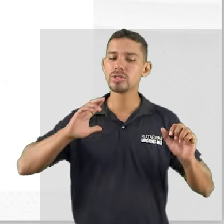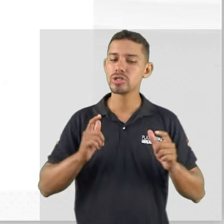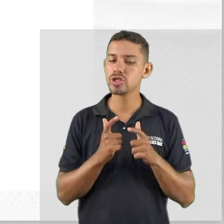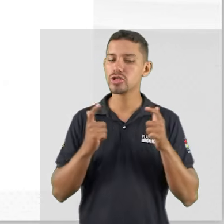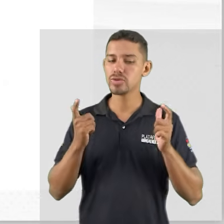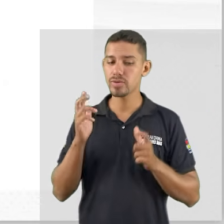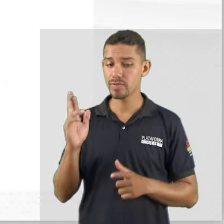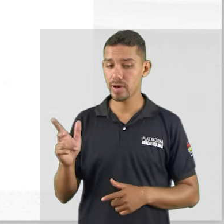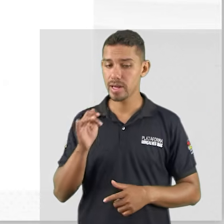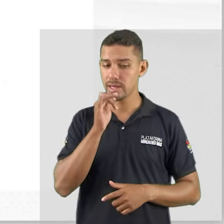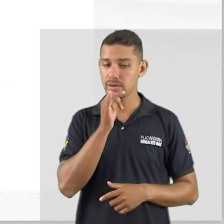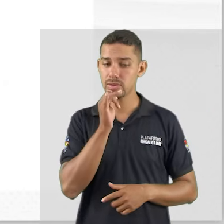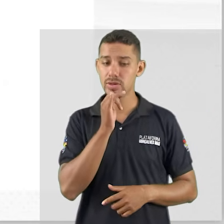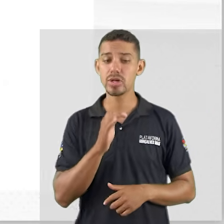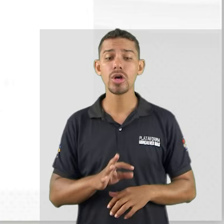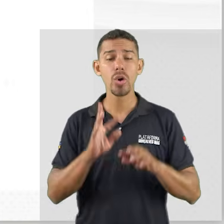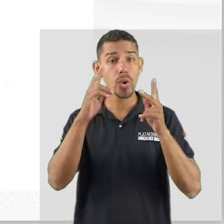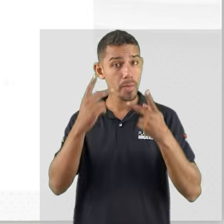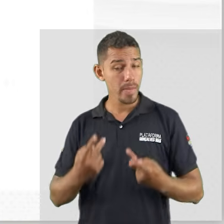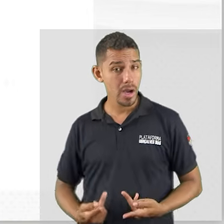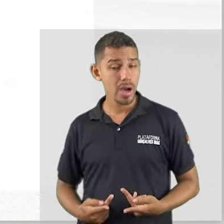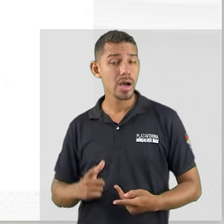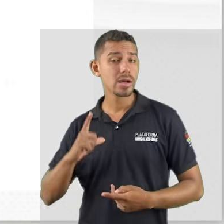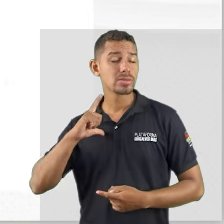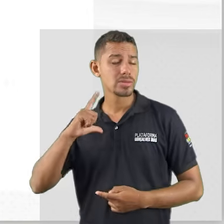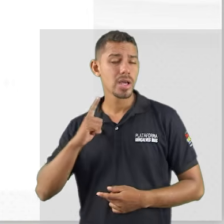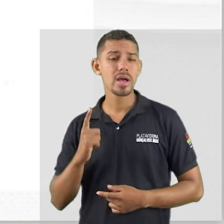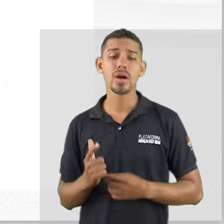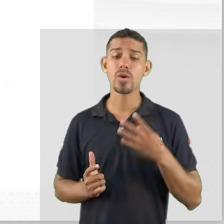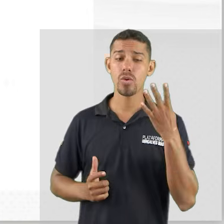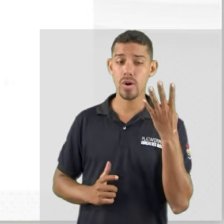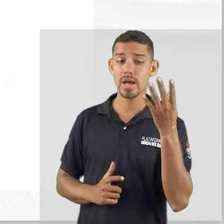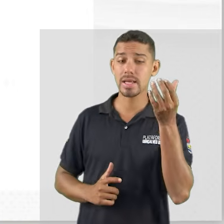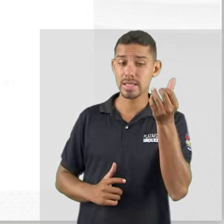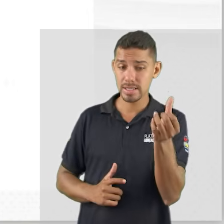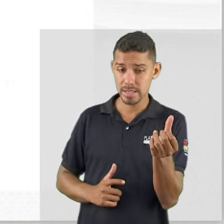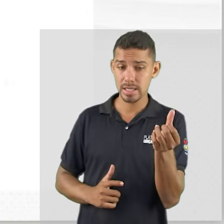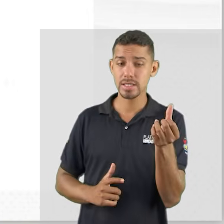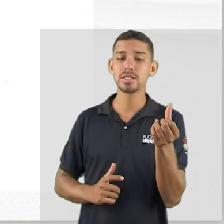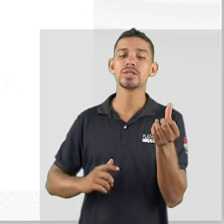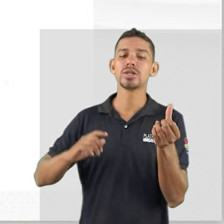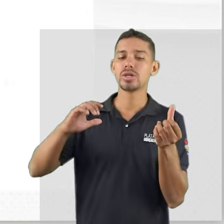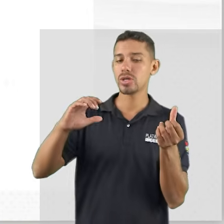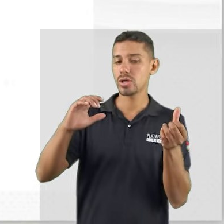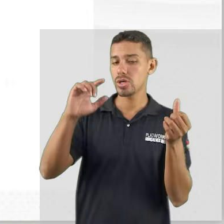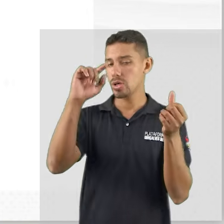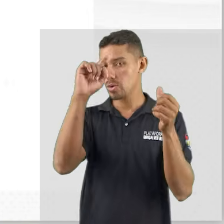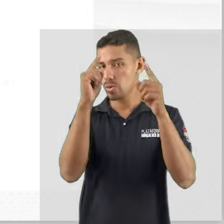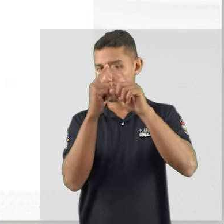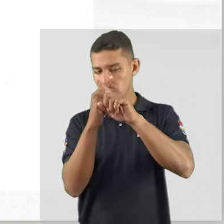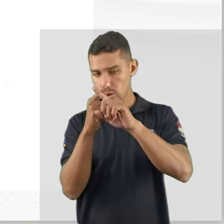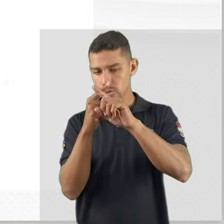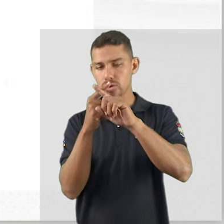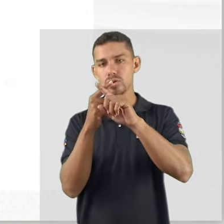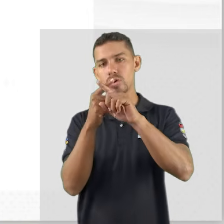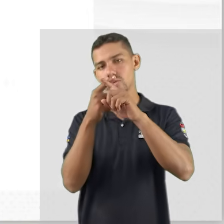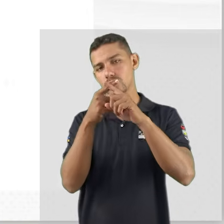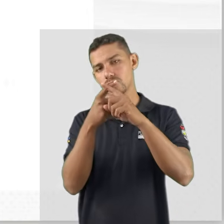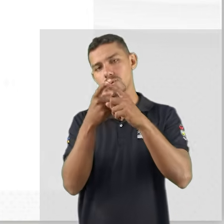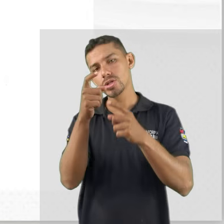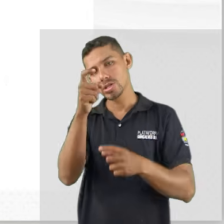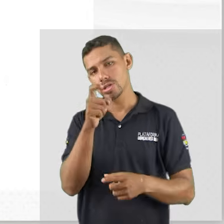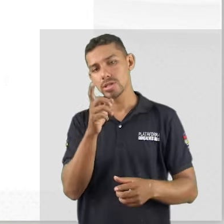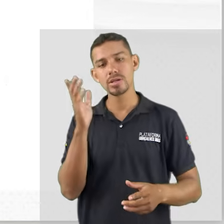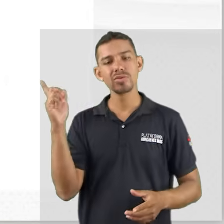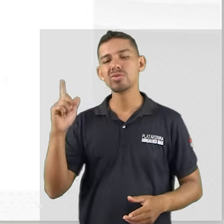por exemplo, os seres humanos, nós possuímos 46 cromossomos, né, no nosso núcleo das nossas